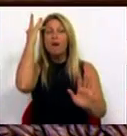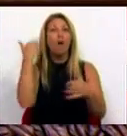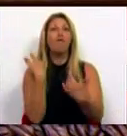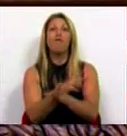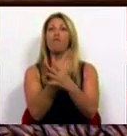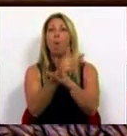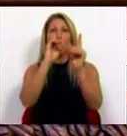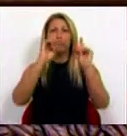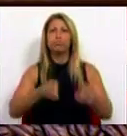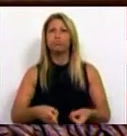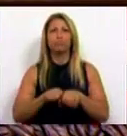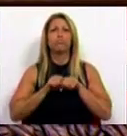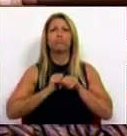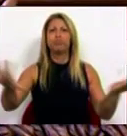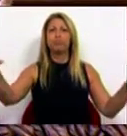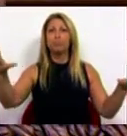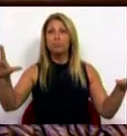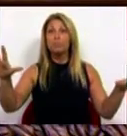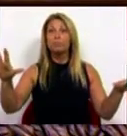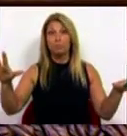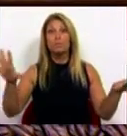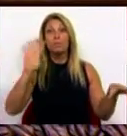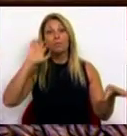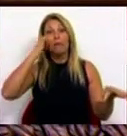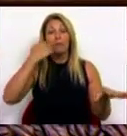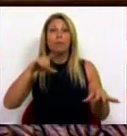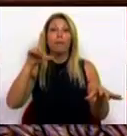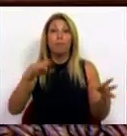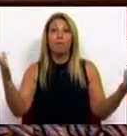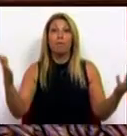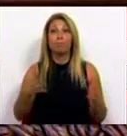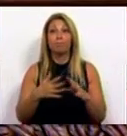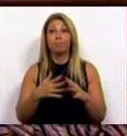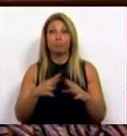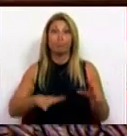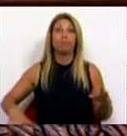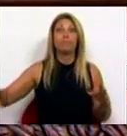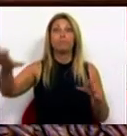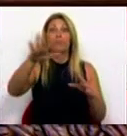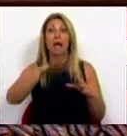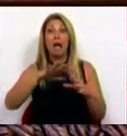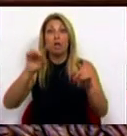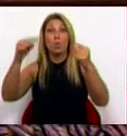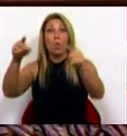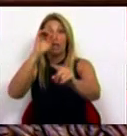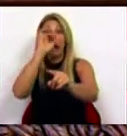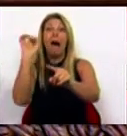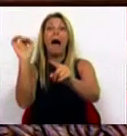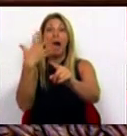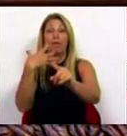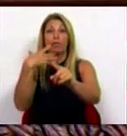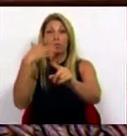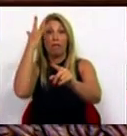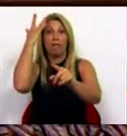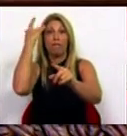fogo facilmente se propaga, atingindo naturalmente também, depois com maior dimensão, outras espécies.